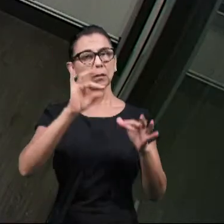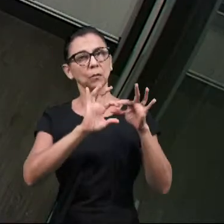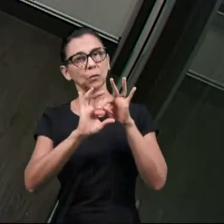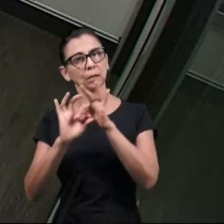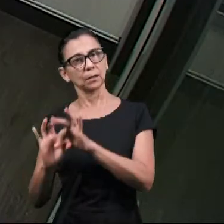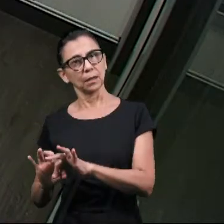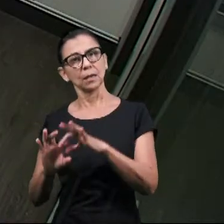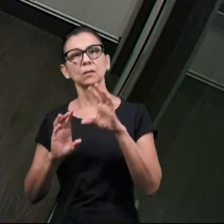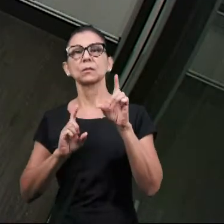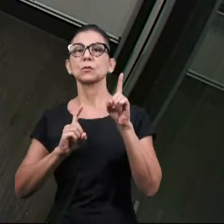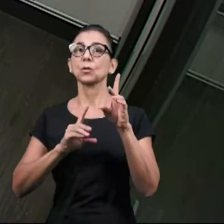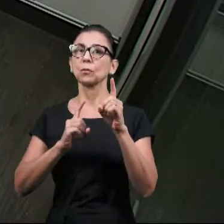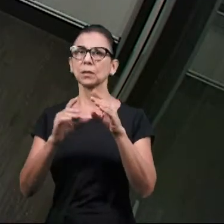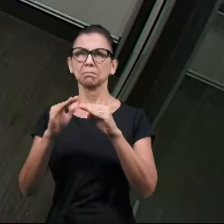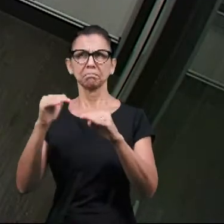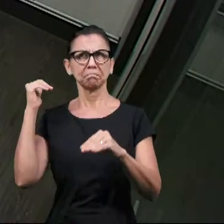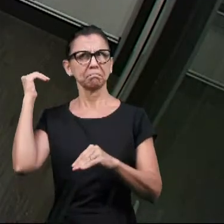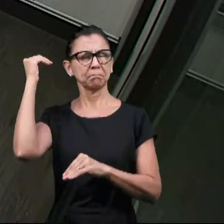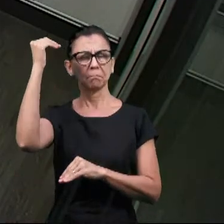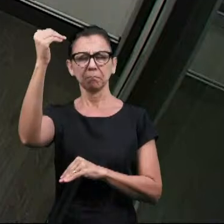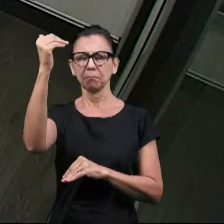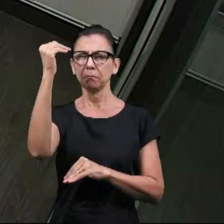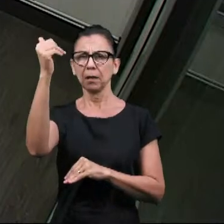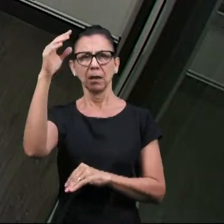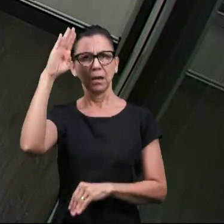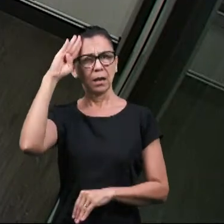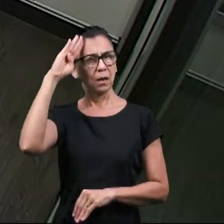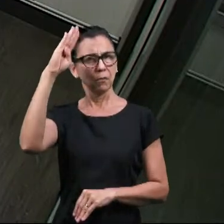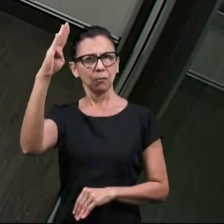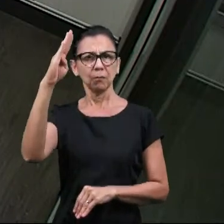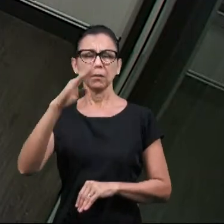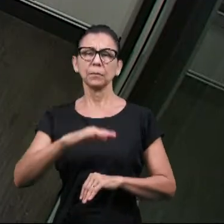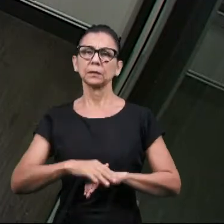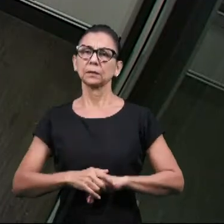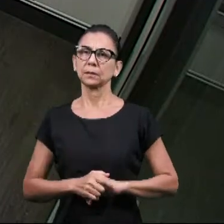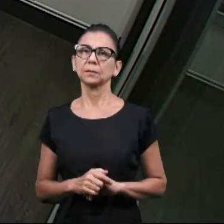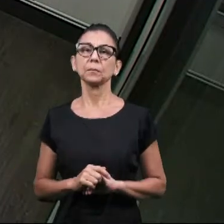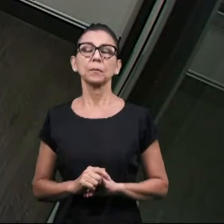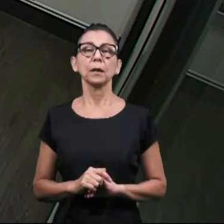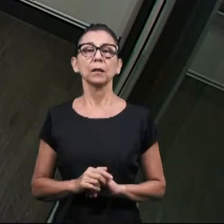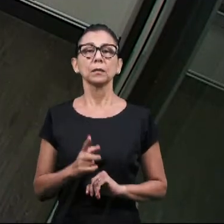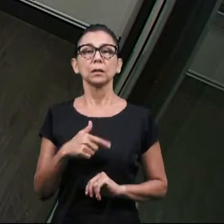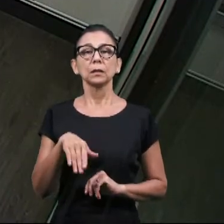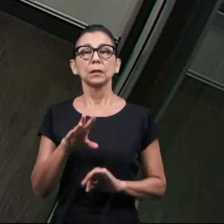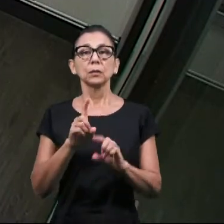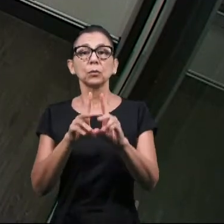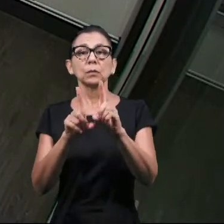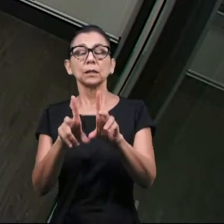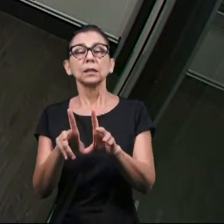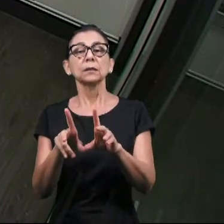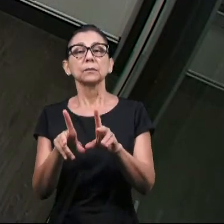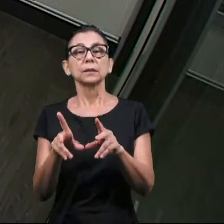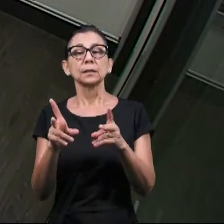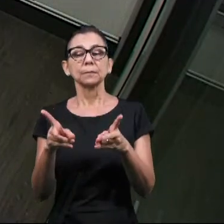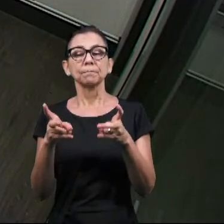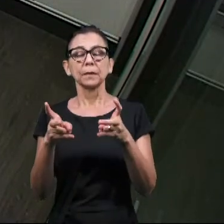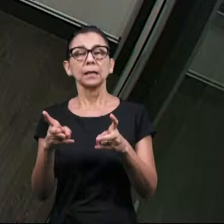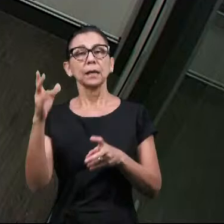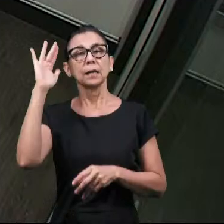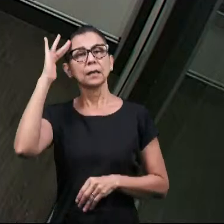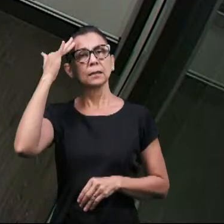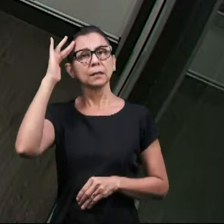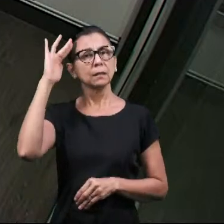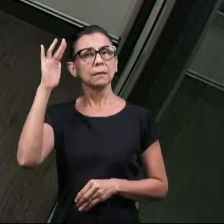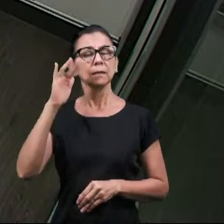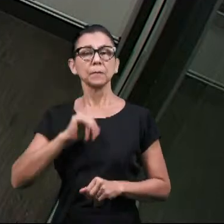não é o que é acima de tudo né é o entendimento da doutrina para que os fiéis não é para que o servo de Deus